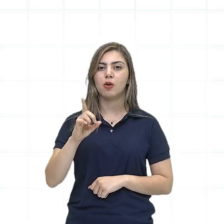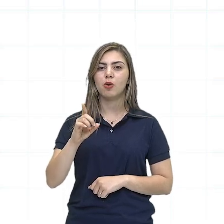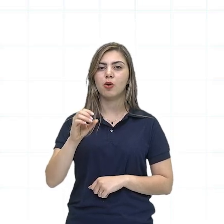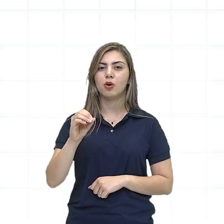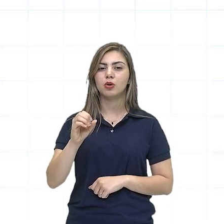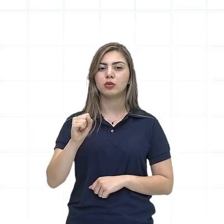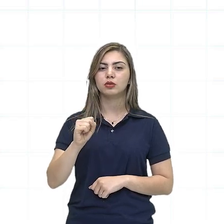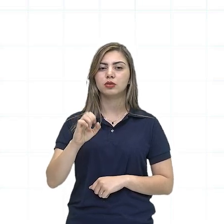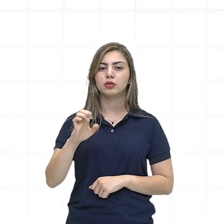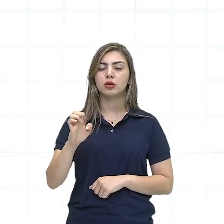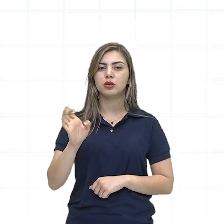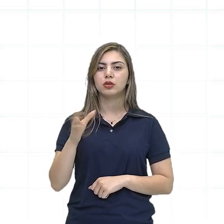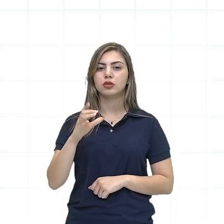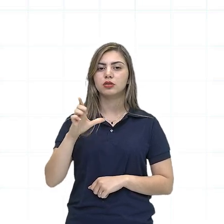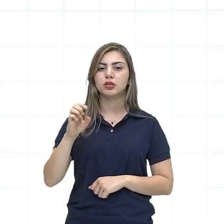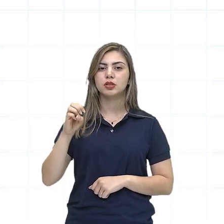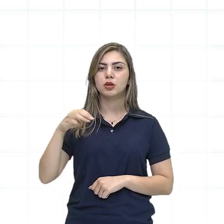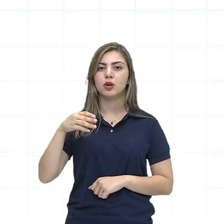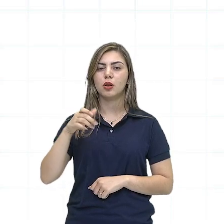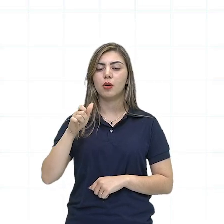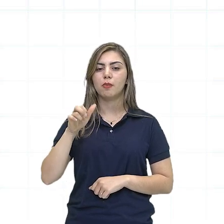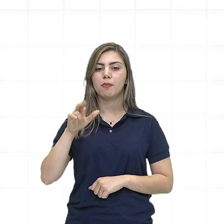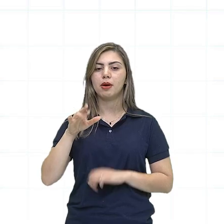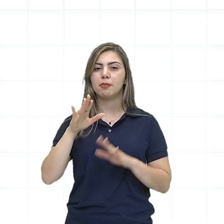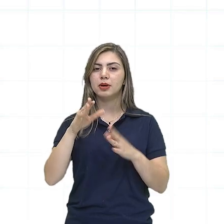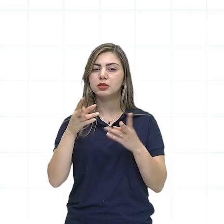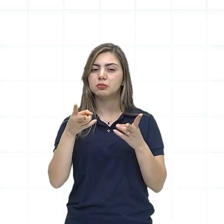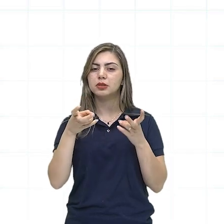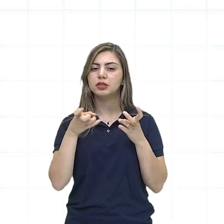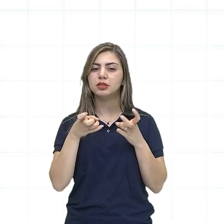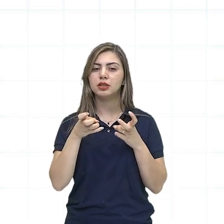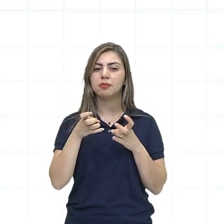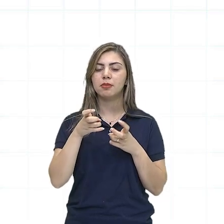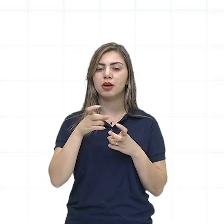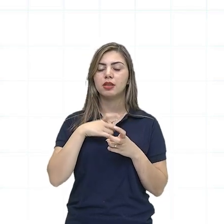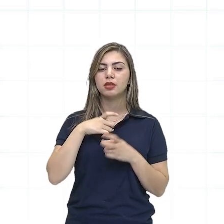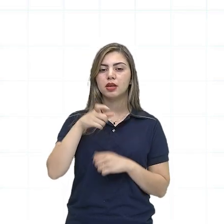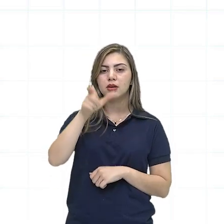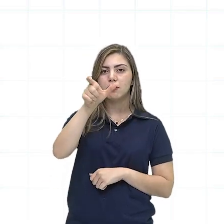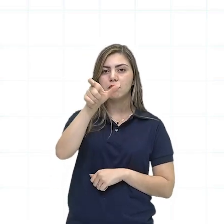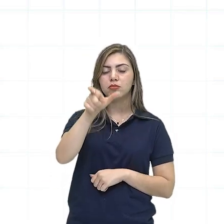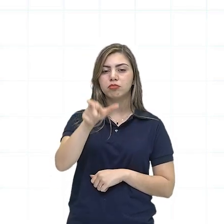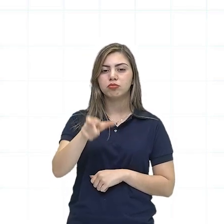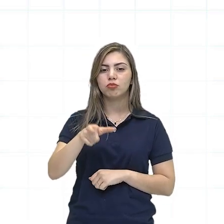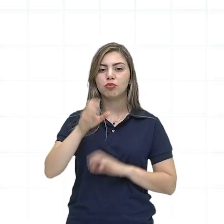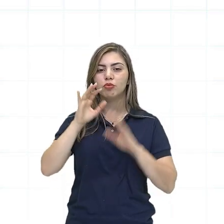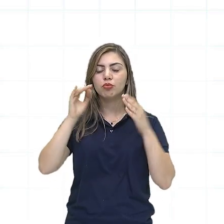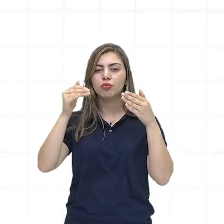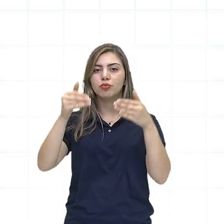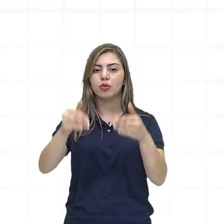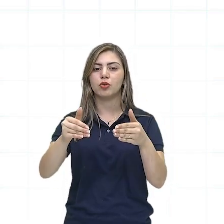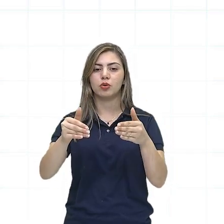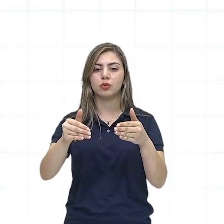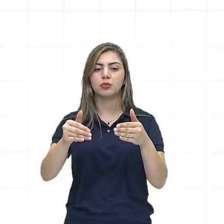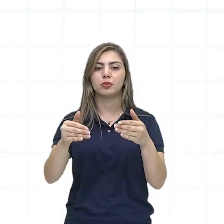observarem somente a figura aqui, ó, do meio, tá bom? Que vai retratar exatamente o que é